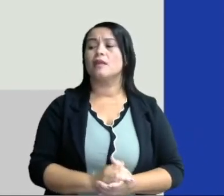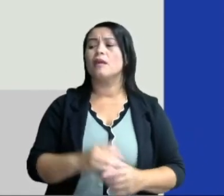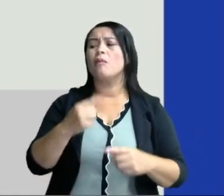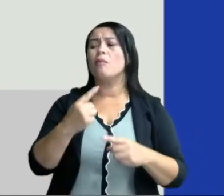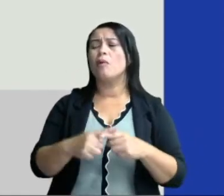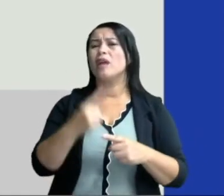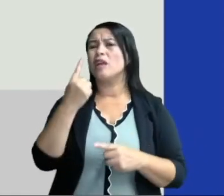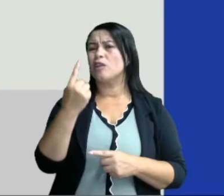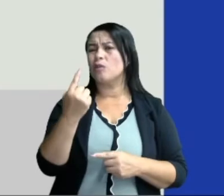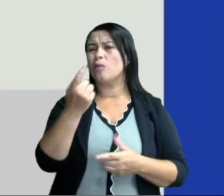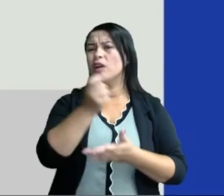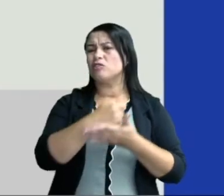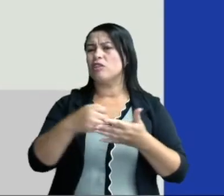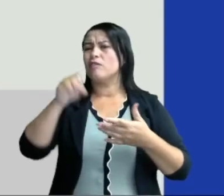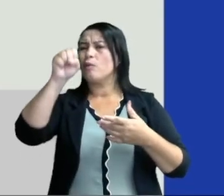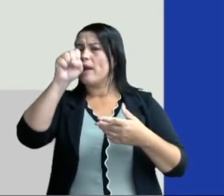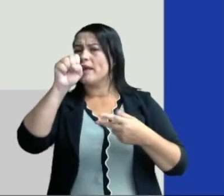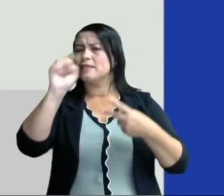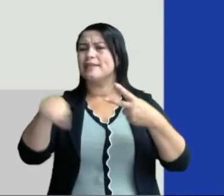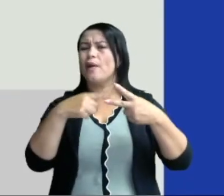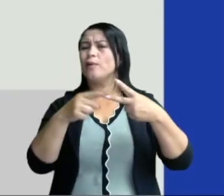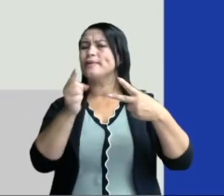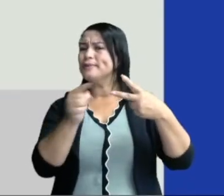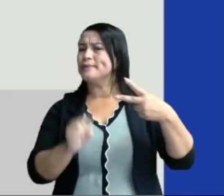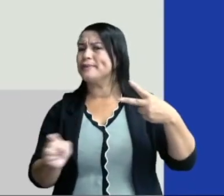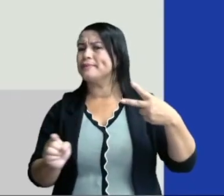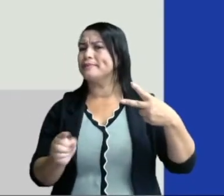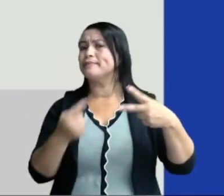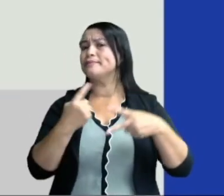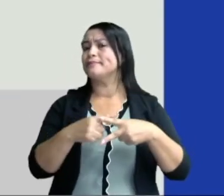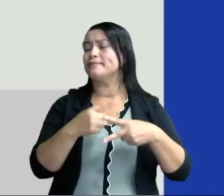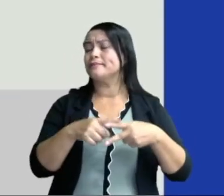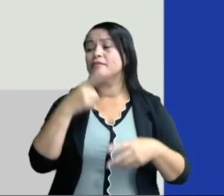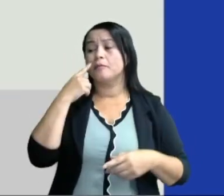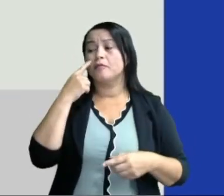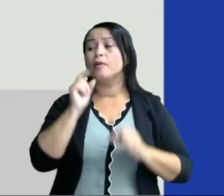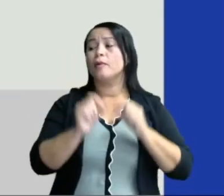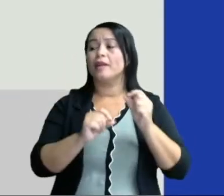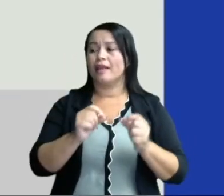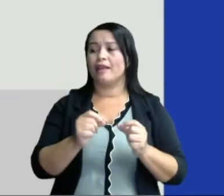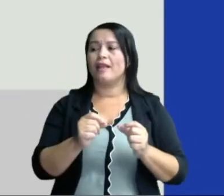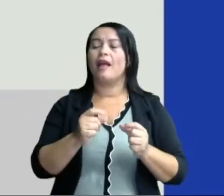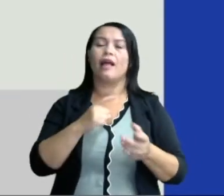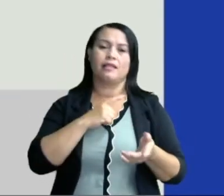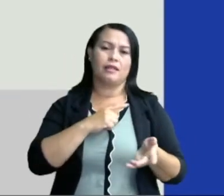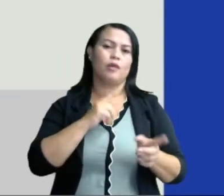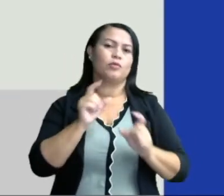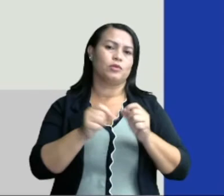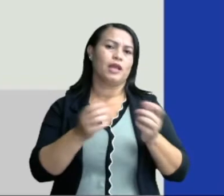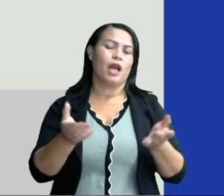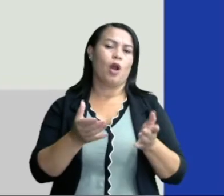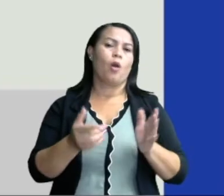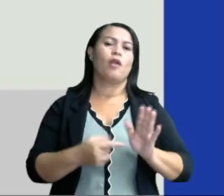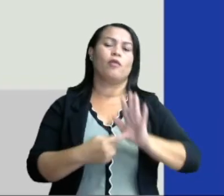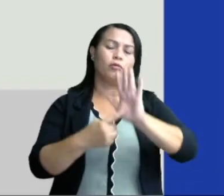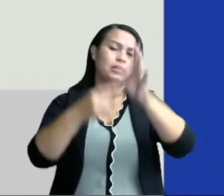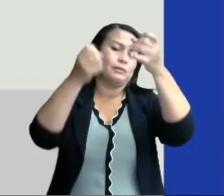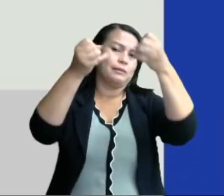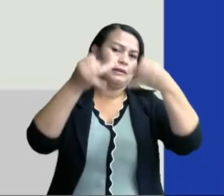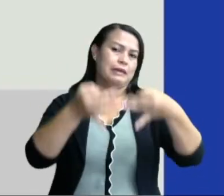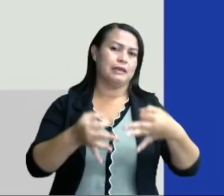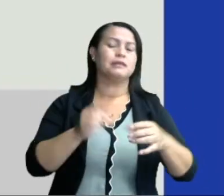Por que que uma escreve com S e a outra com Z? E aí vem a